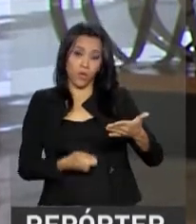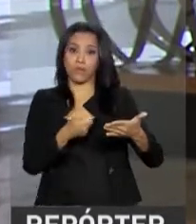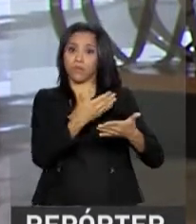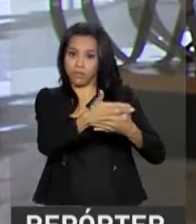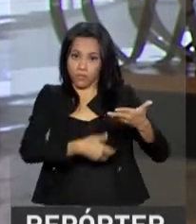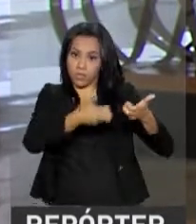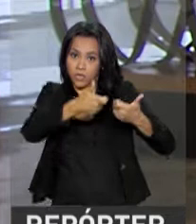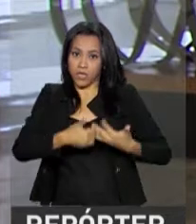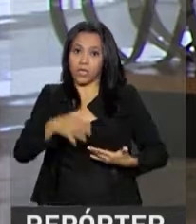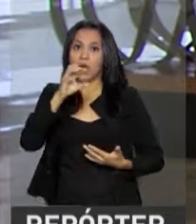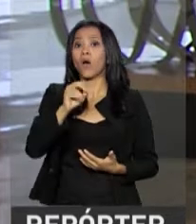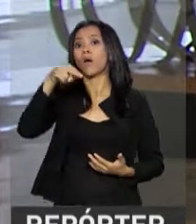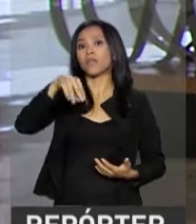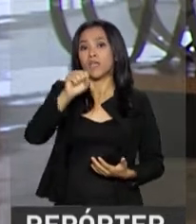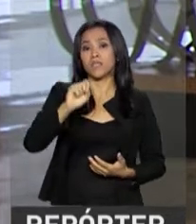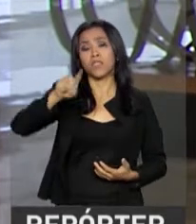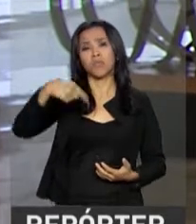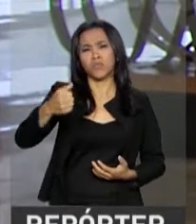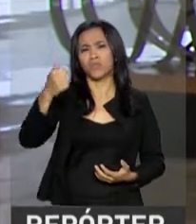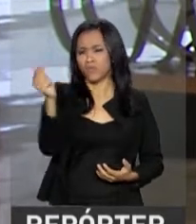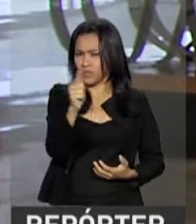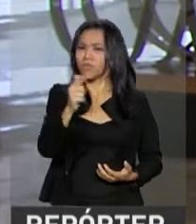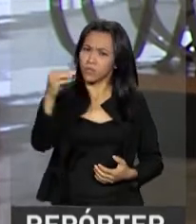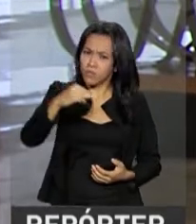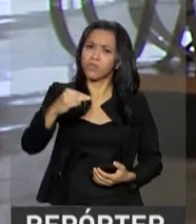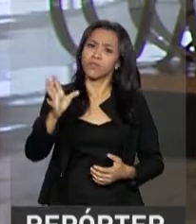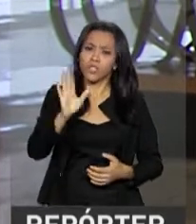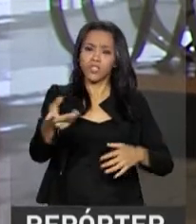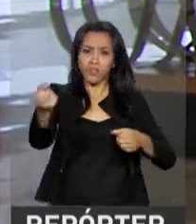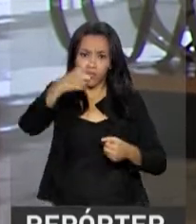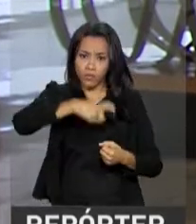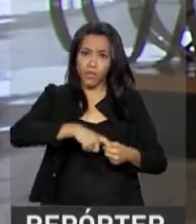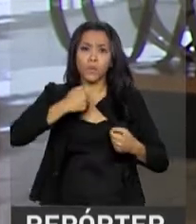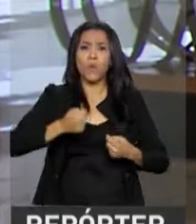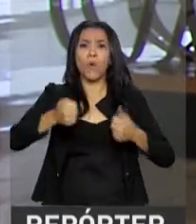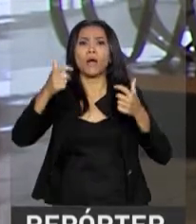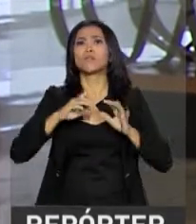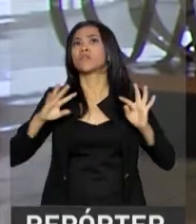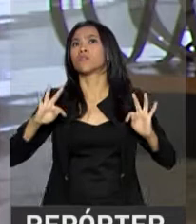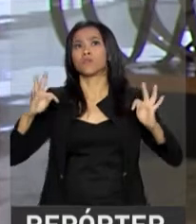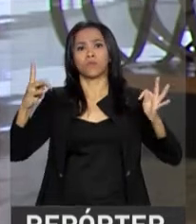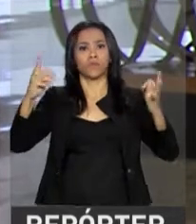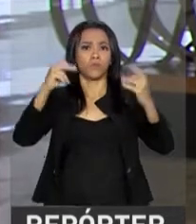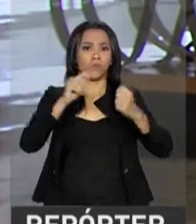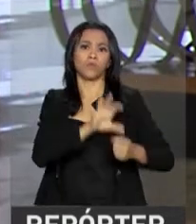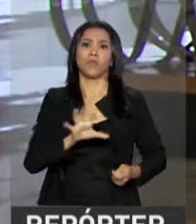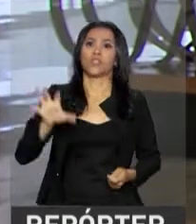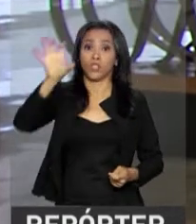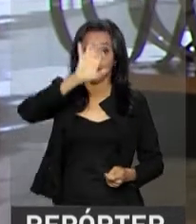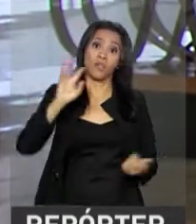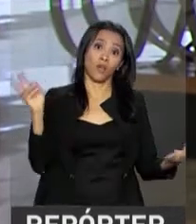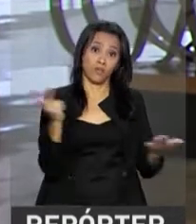20 minutos depois já havia sido realizada a recomposição de praticamente toda a carga nas regiões atingidas